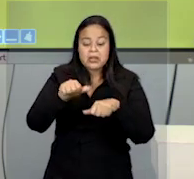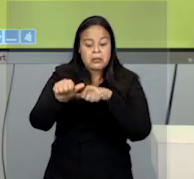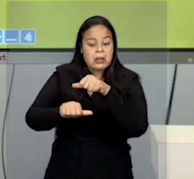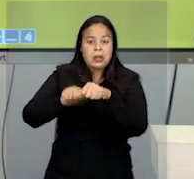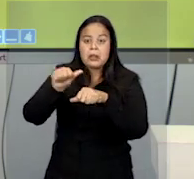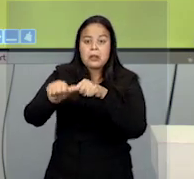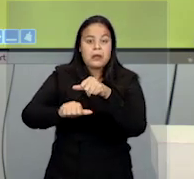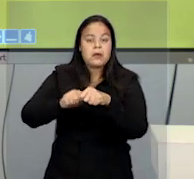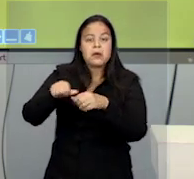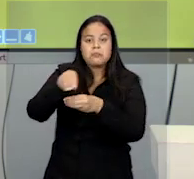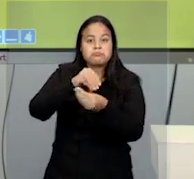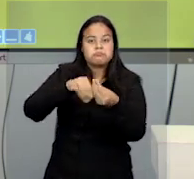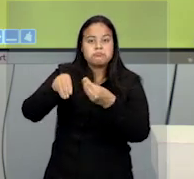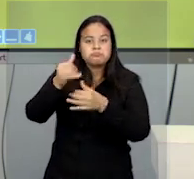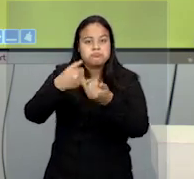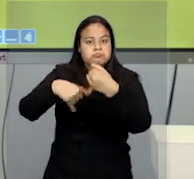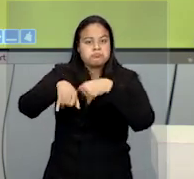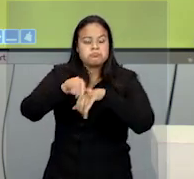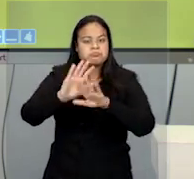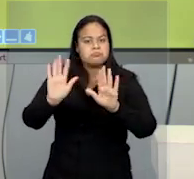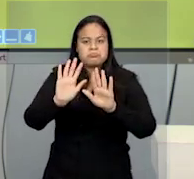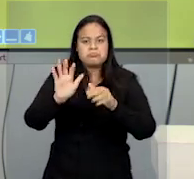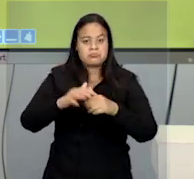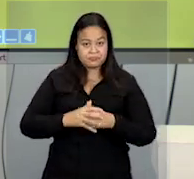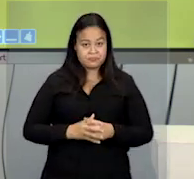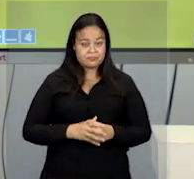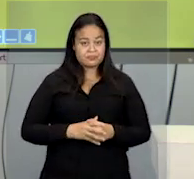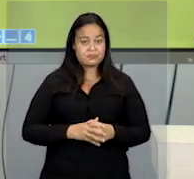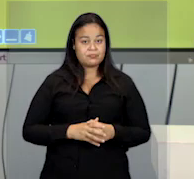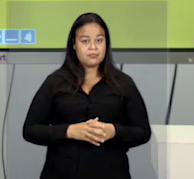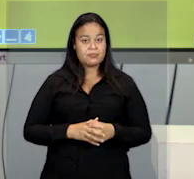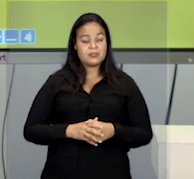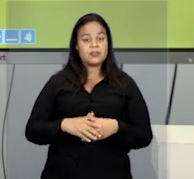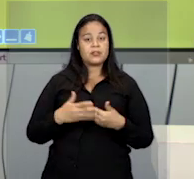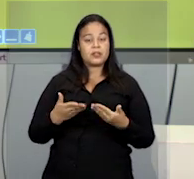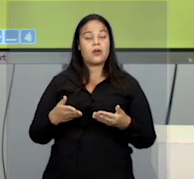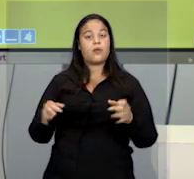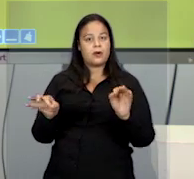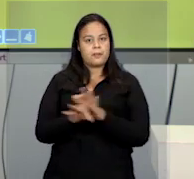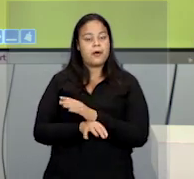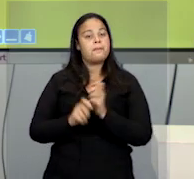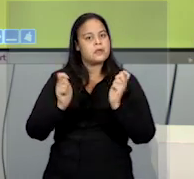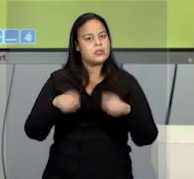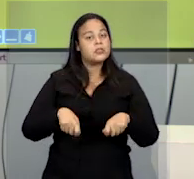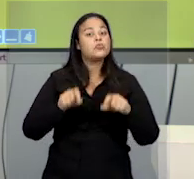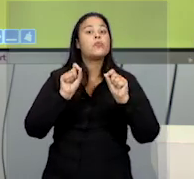essa reação. Já está igual lá em cima. No final, eu tenho que ter essa equação aqui, tá, galera?